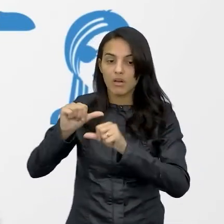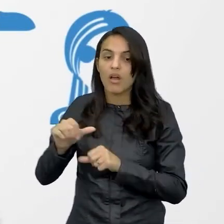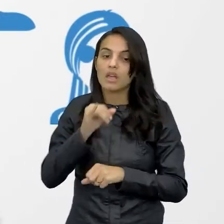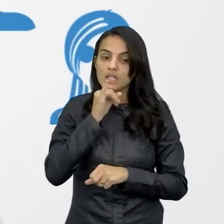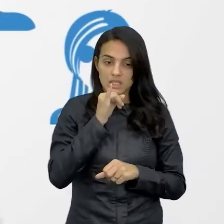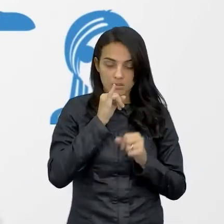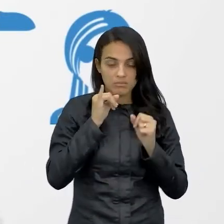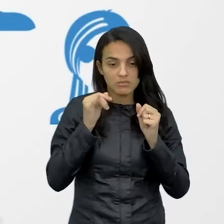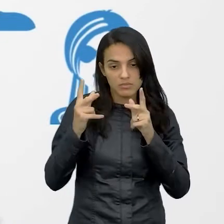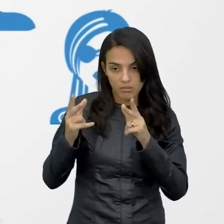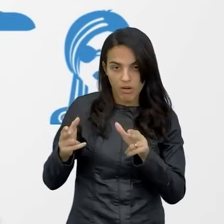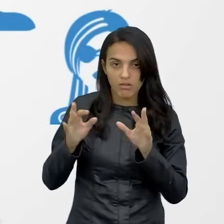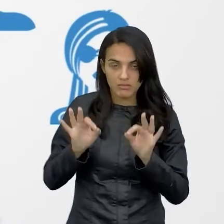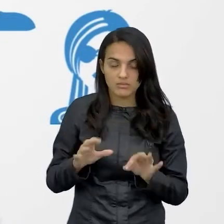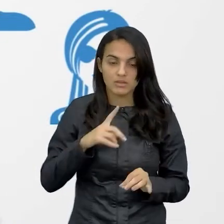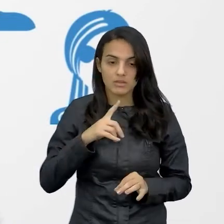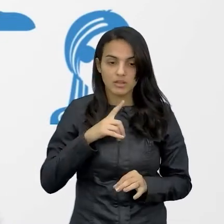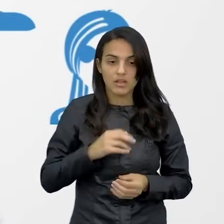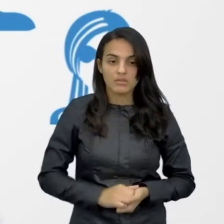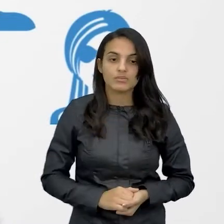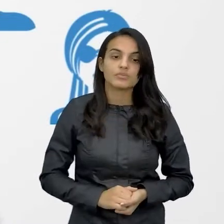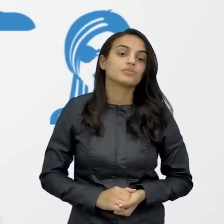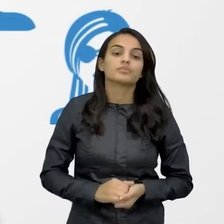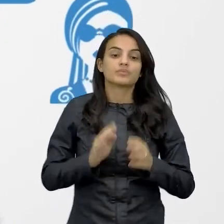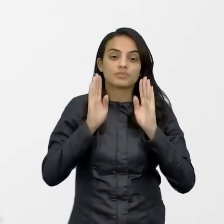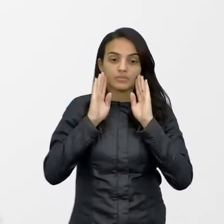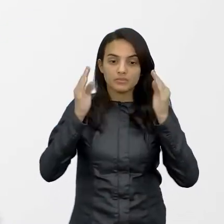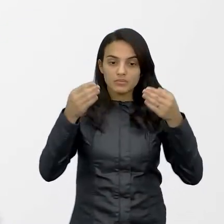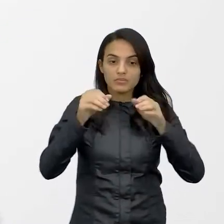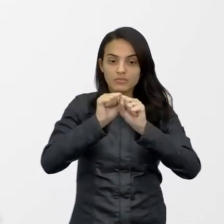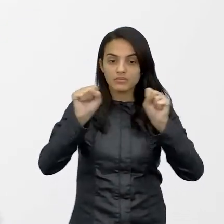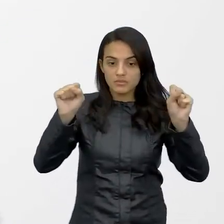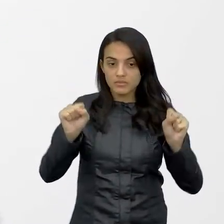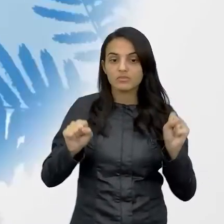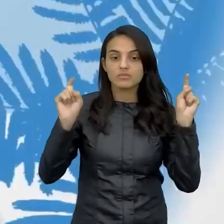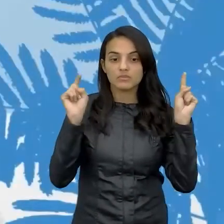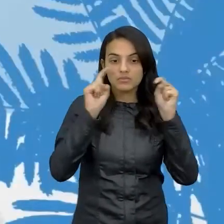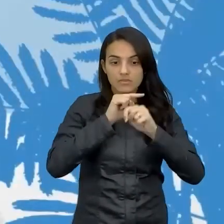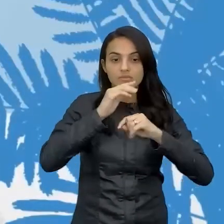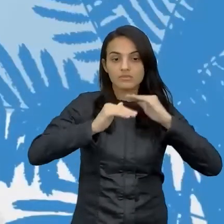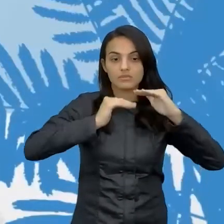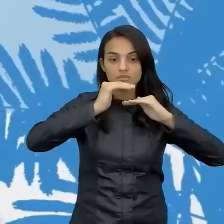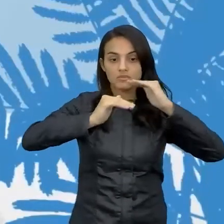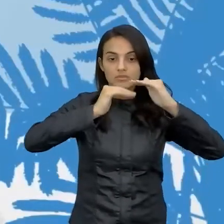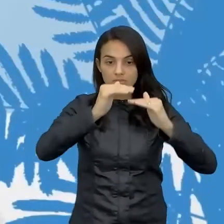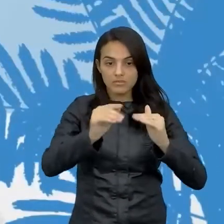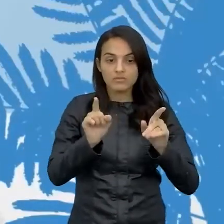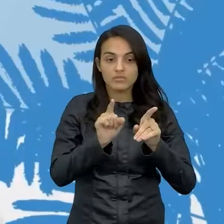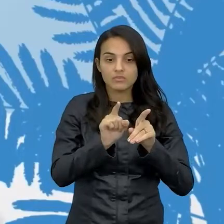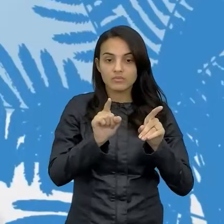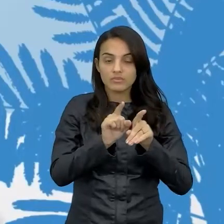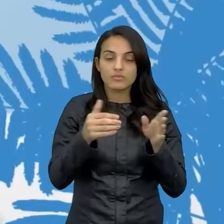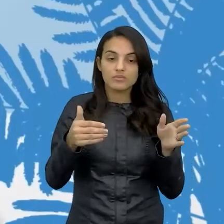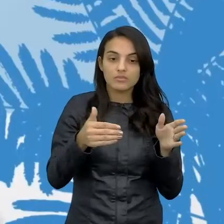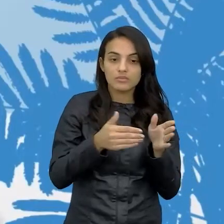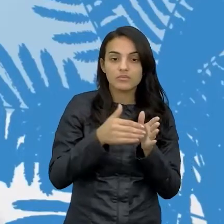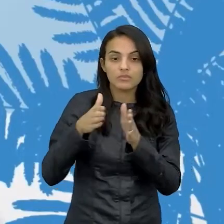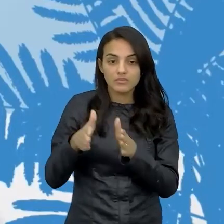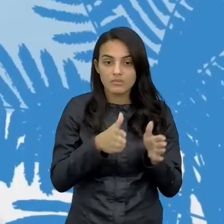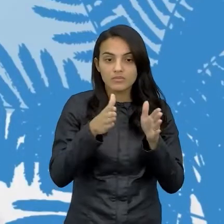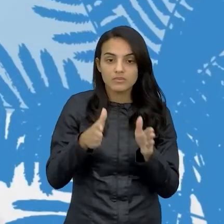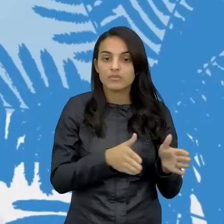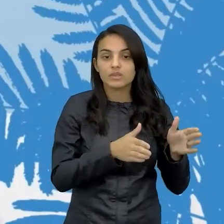exemplos disso. Sem coordenação centralizada, sistemas complexos se desenvolvem em macroescala através de um processo